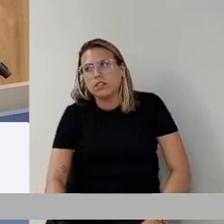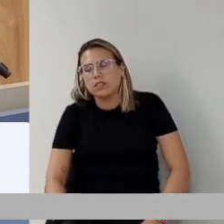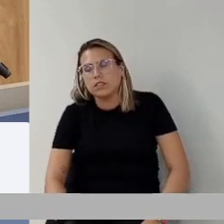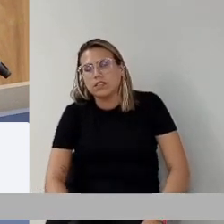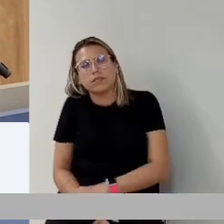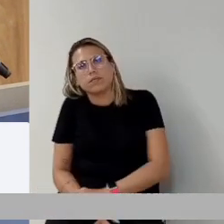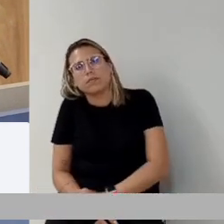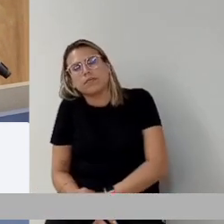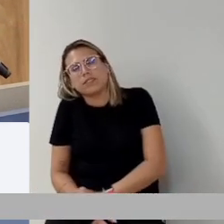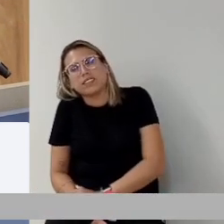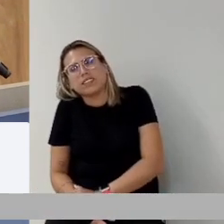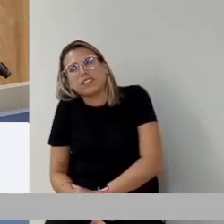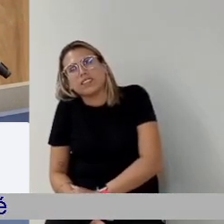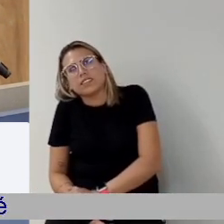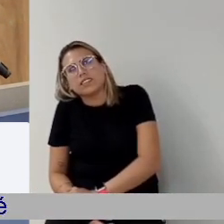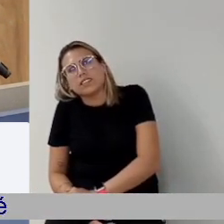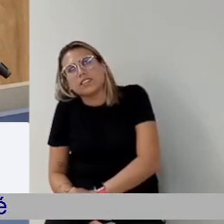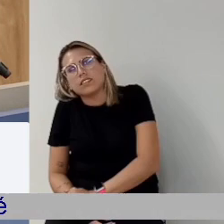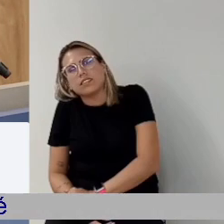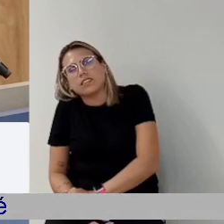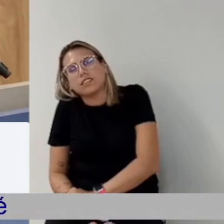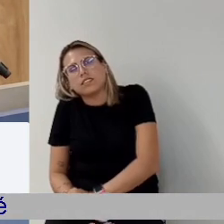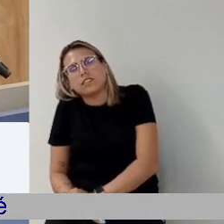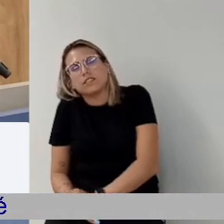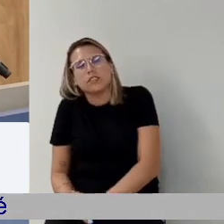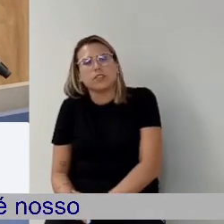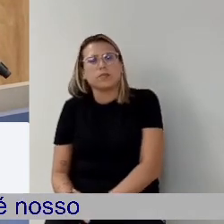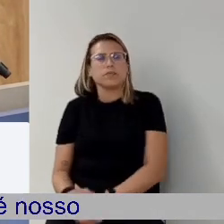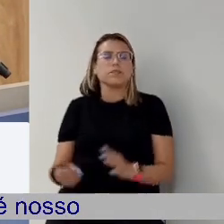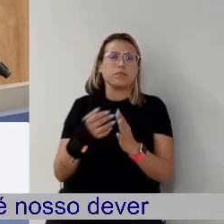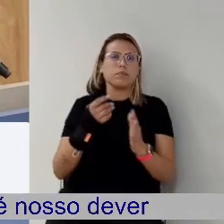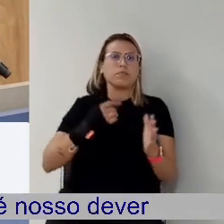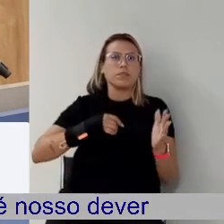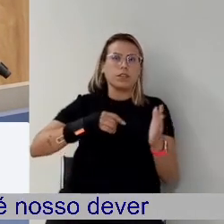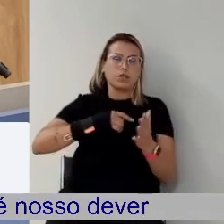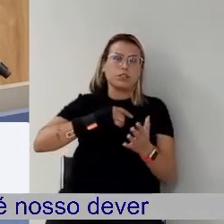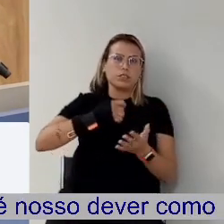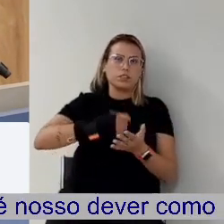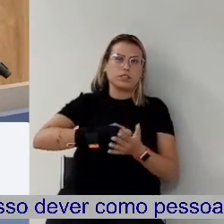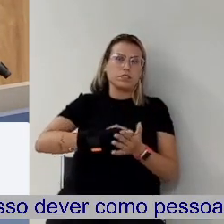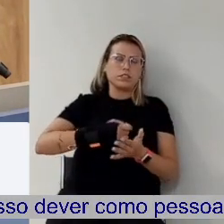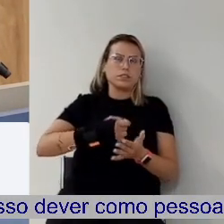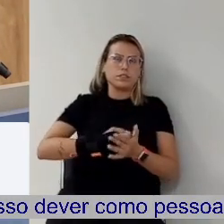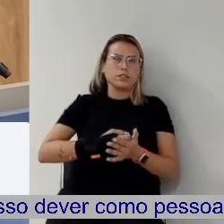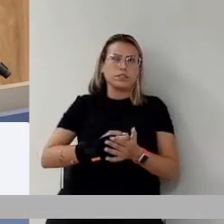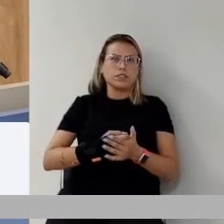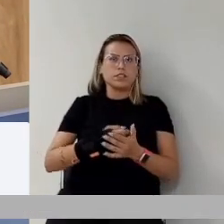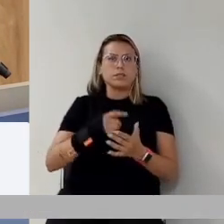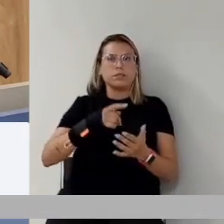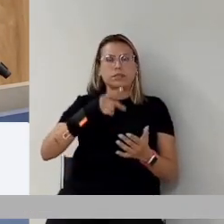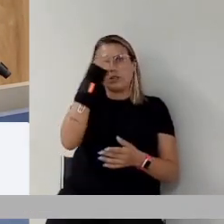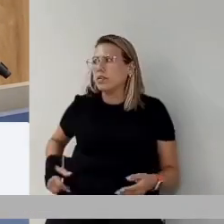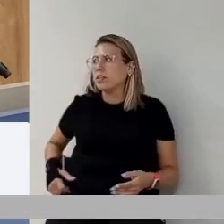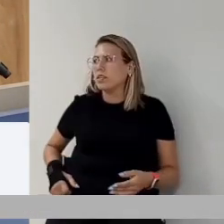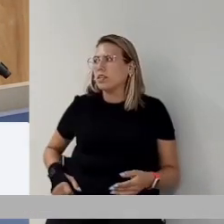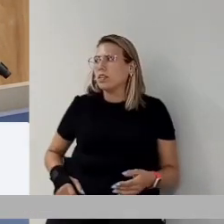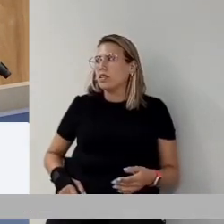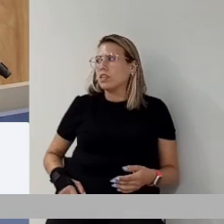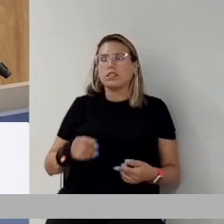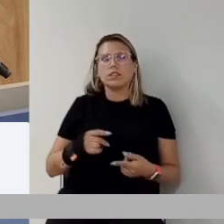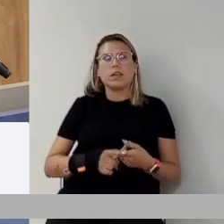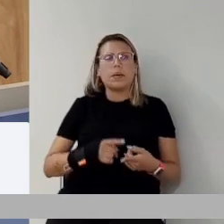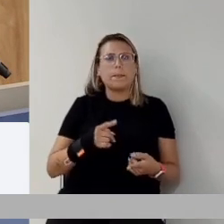agora é nosso dever como pessoa pública nosso dever